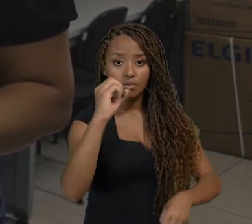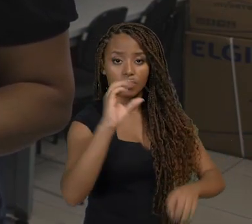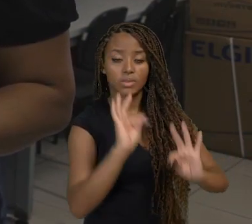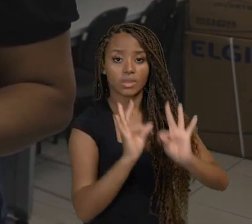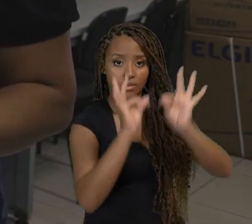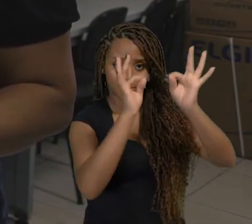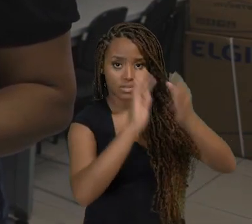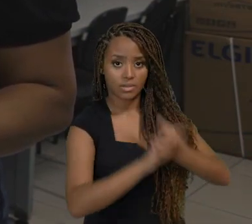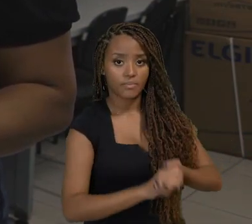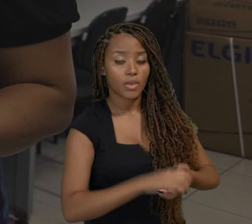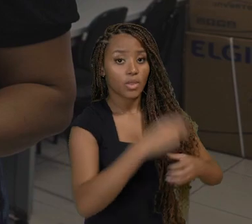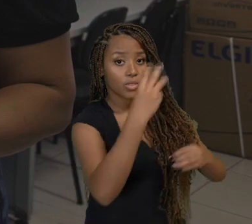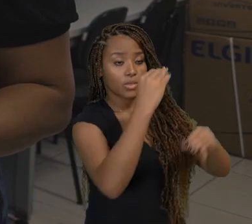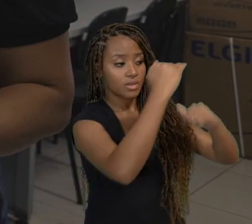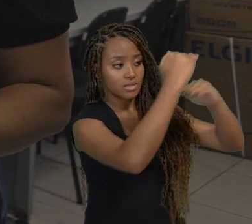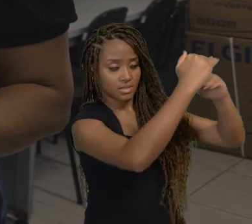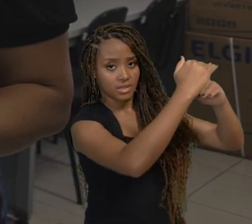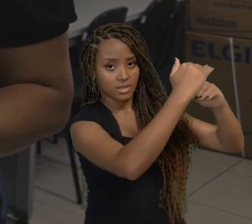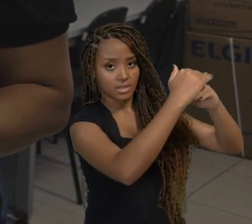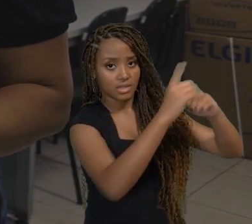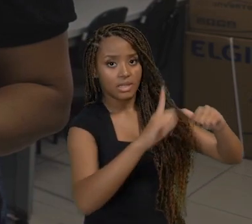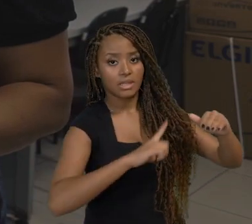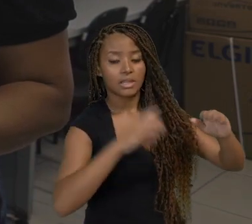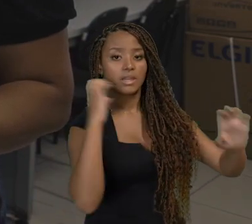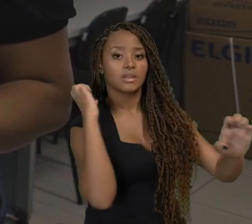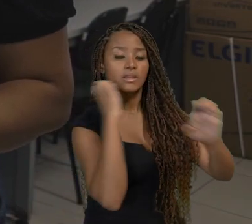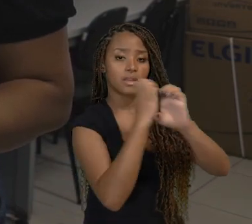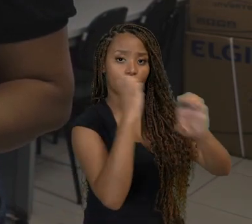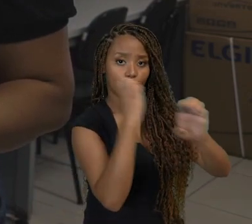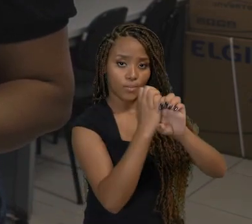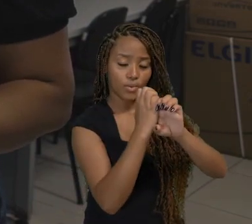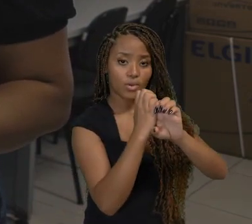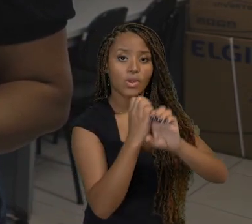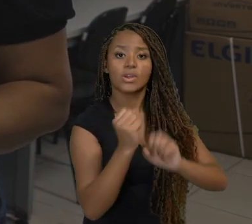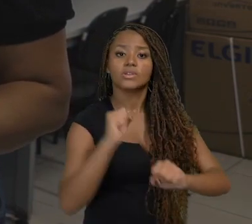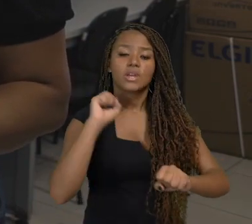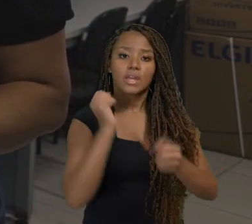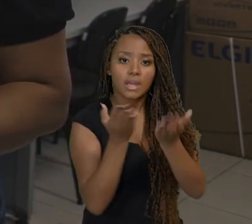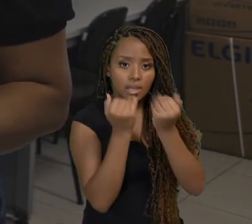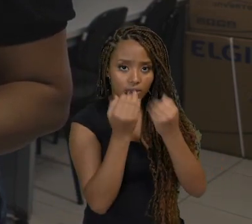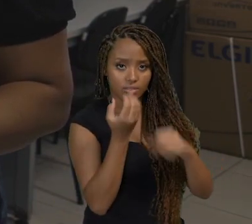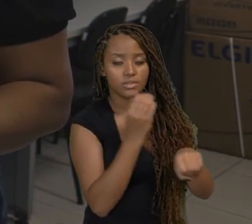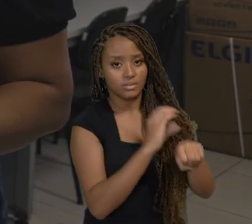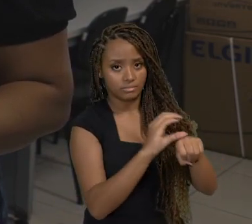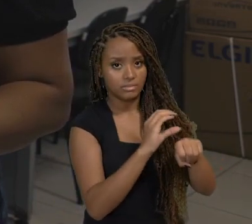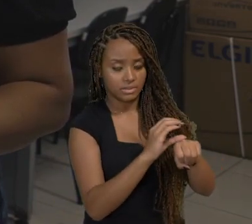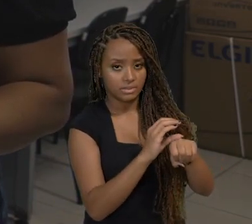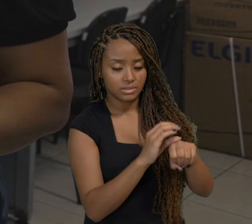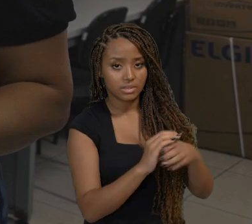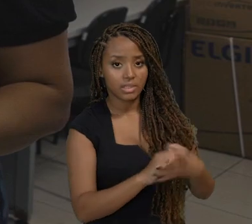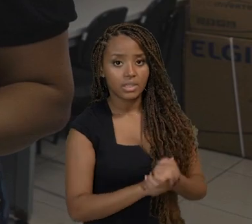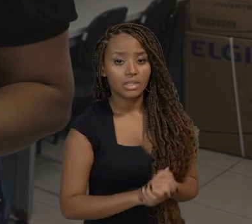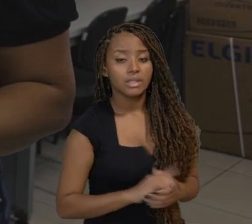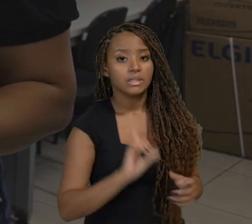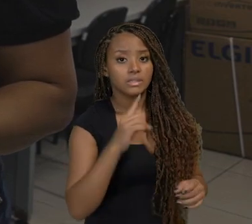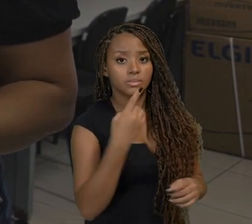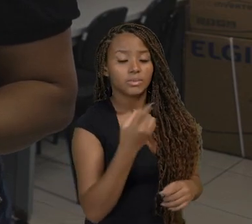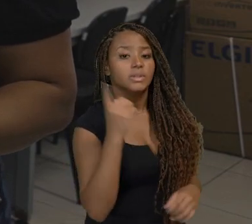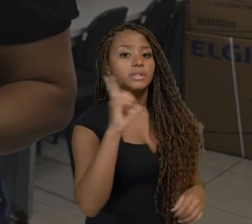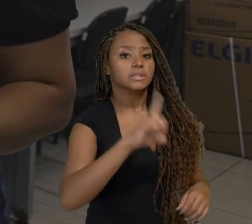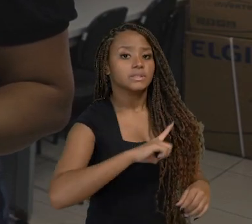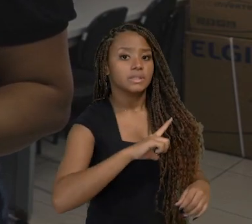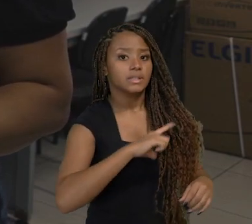No terceiro andar, a gente tem laboratórios do curso de Engenharia de Alimentos. No quarto, a gente passa para os laboratórios do curso de Engenharia Eletrônica